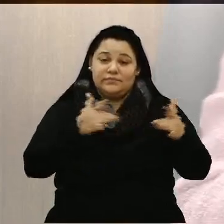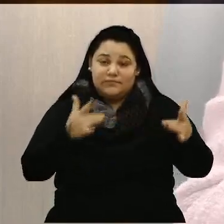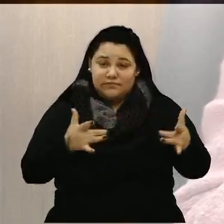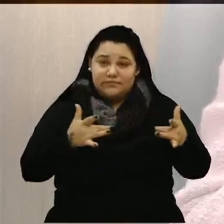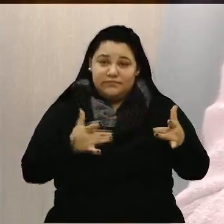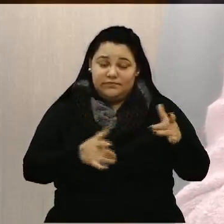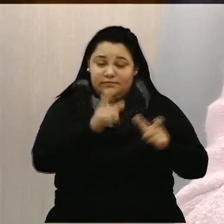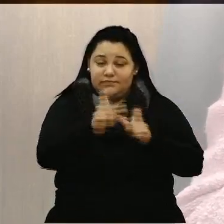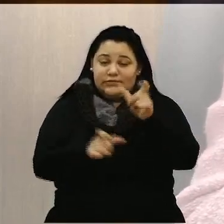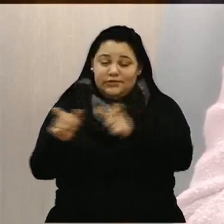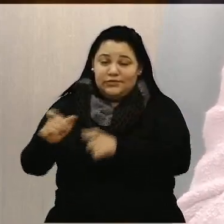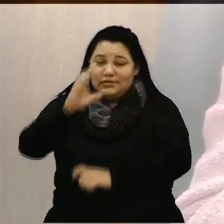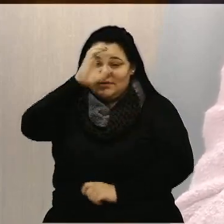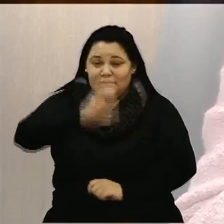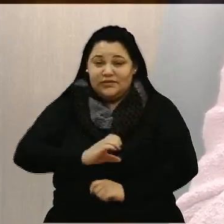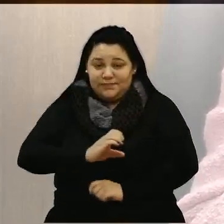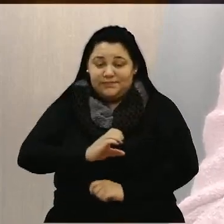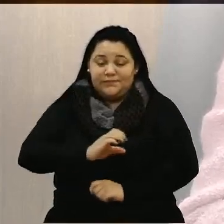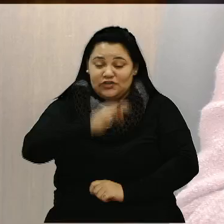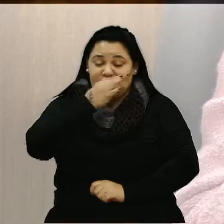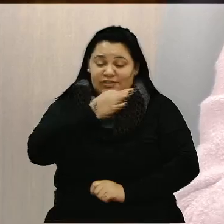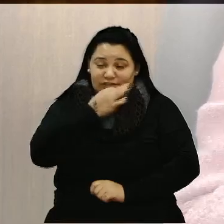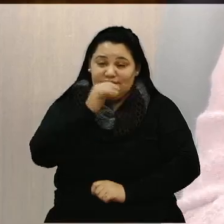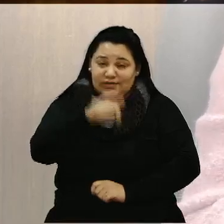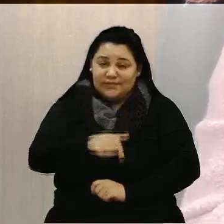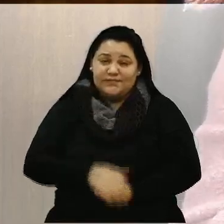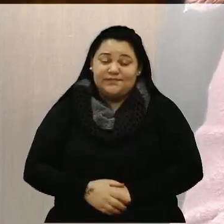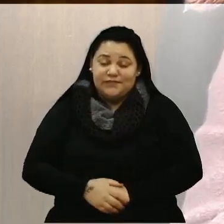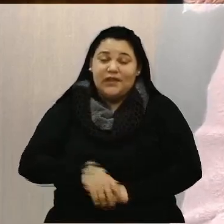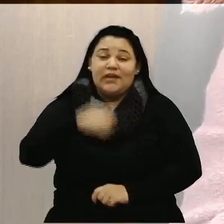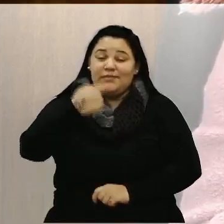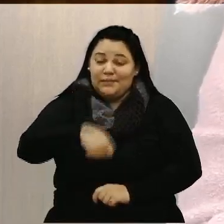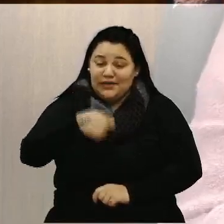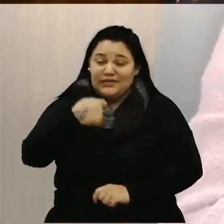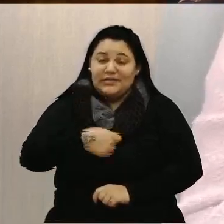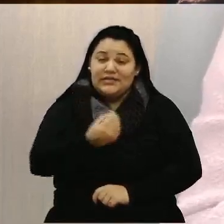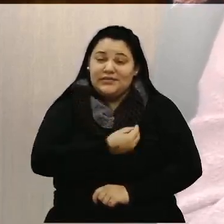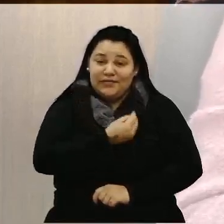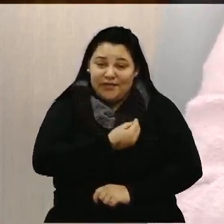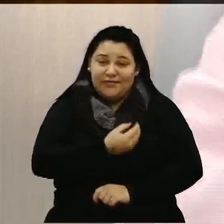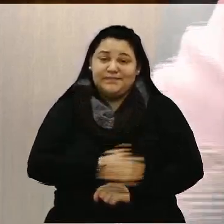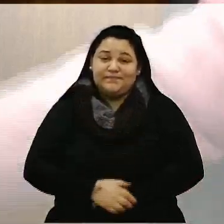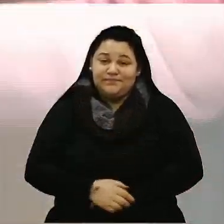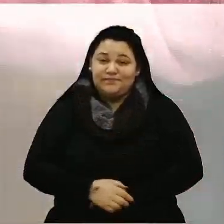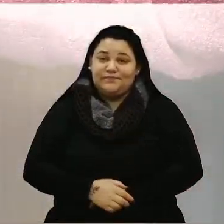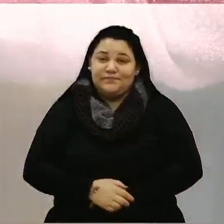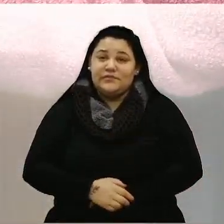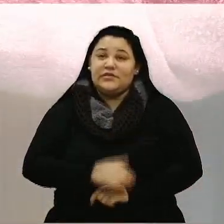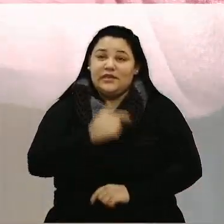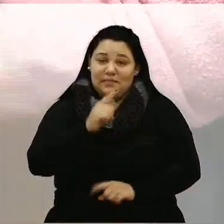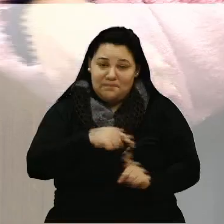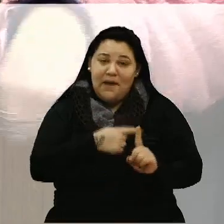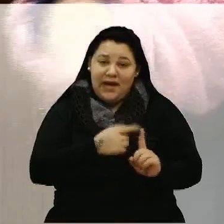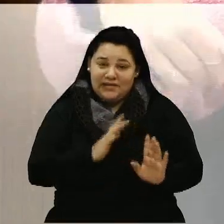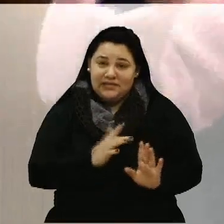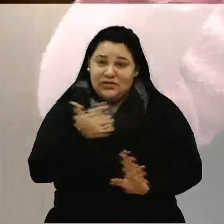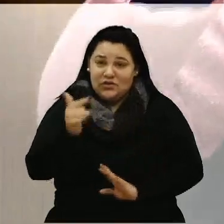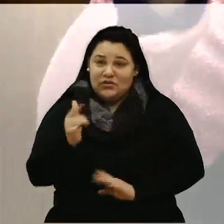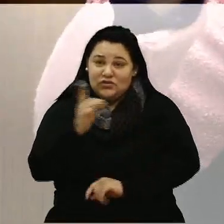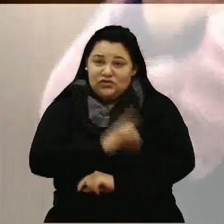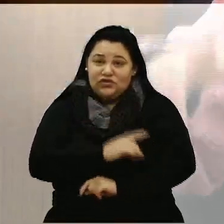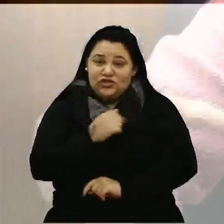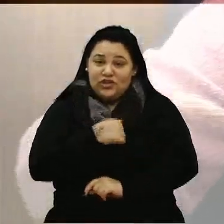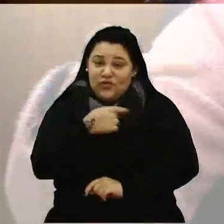cidadão e à cidadã caxiense que precisa sobreviver. E mais, outro dia eu fui numa médica ali